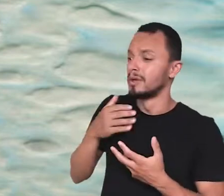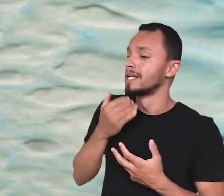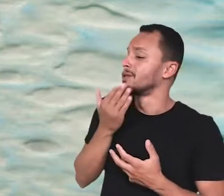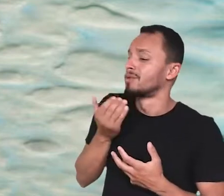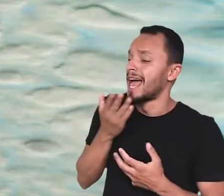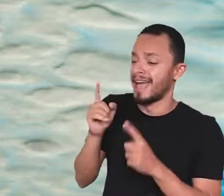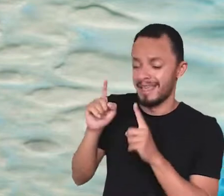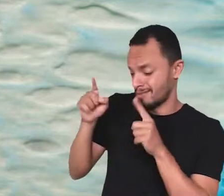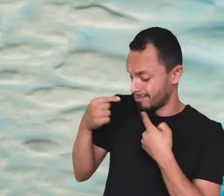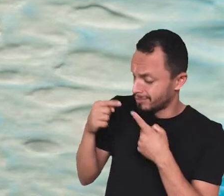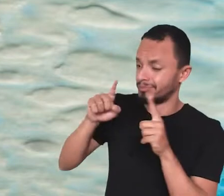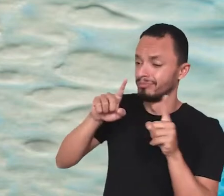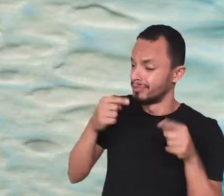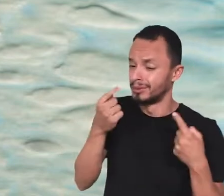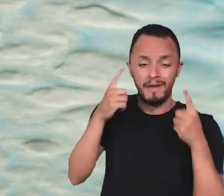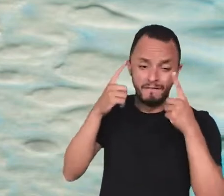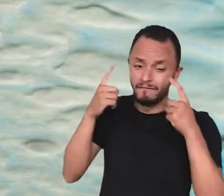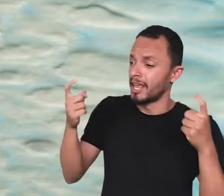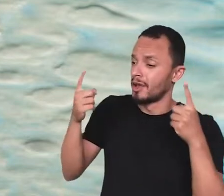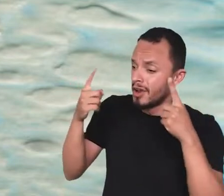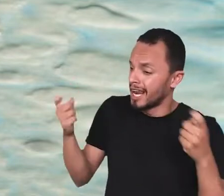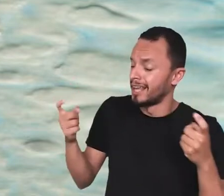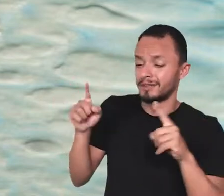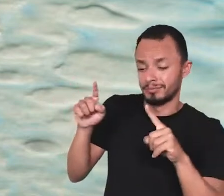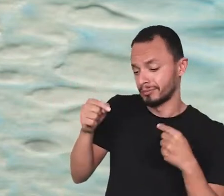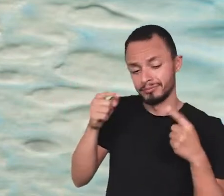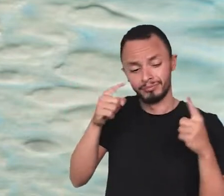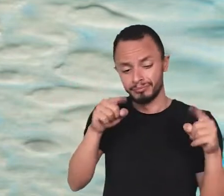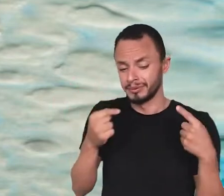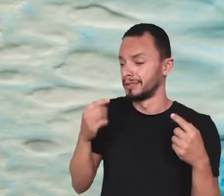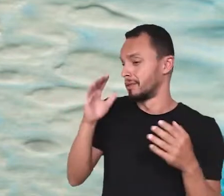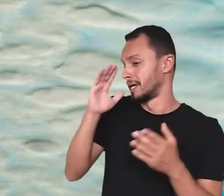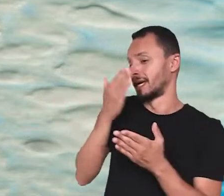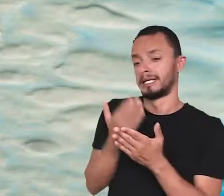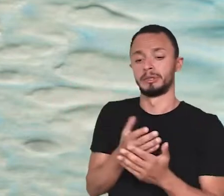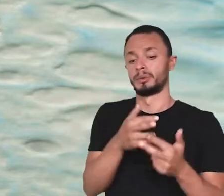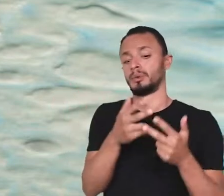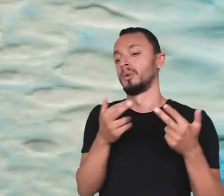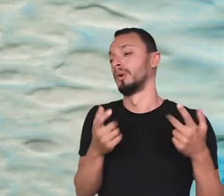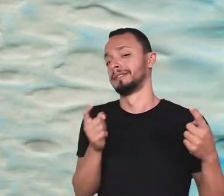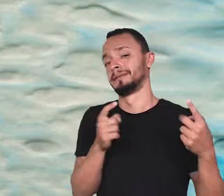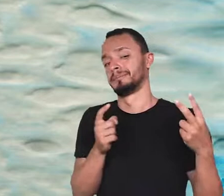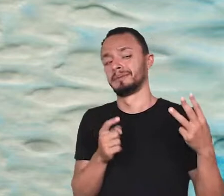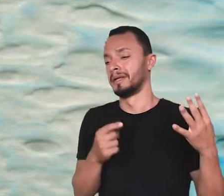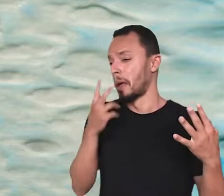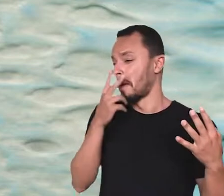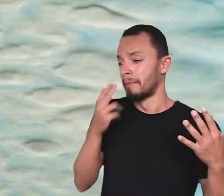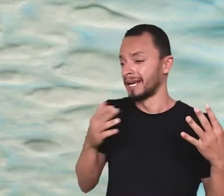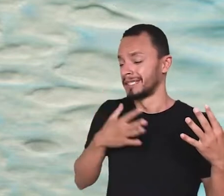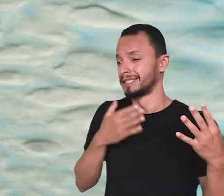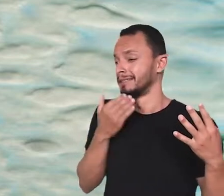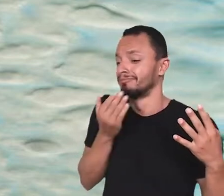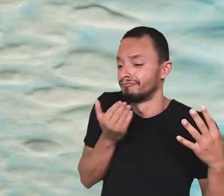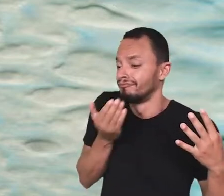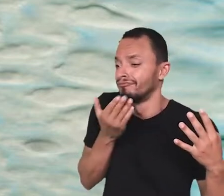pra gente. É tudo tão violento e acaba acreditando em algumas coisas. E em algumas vezes parece que não vai